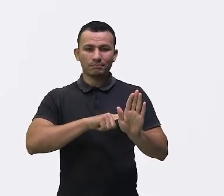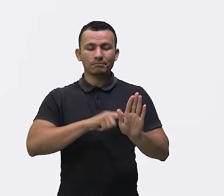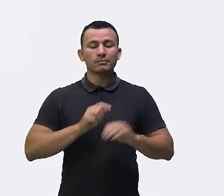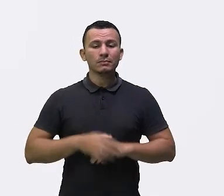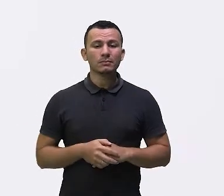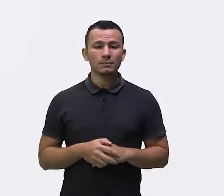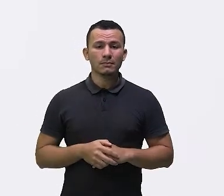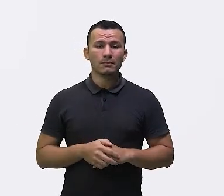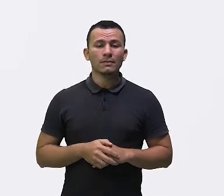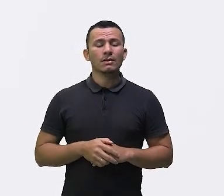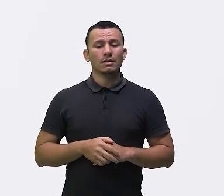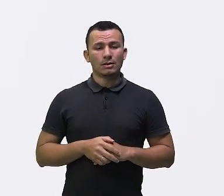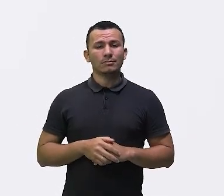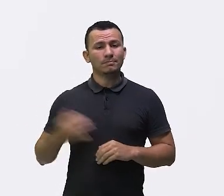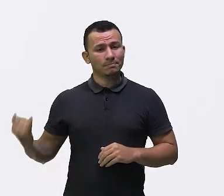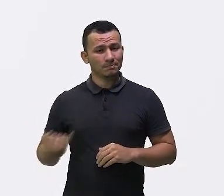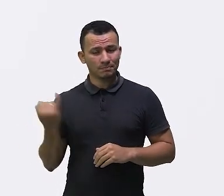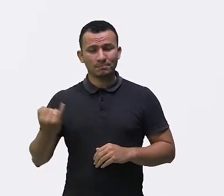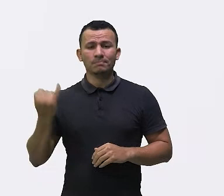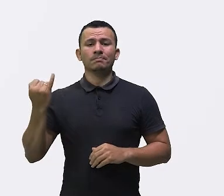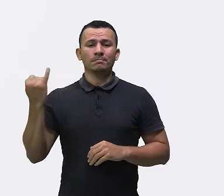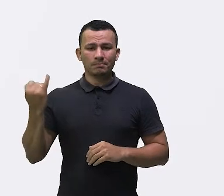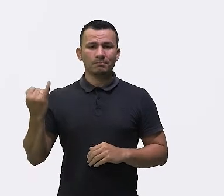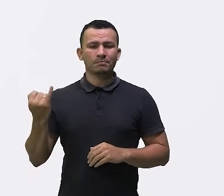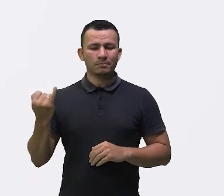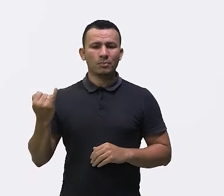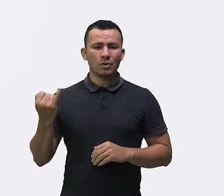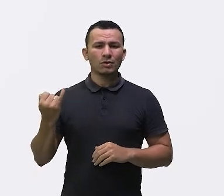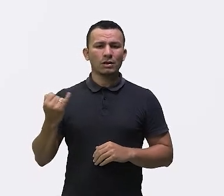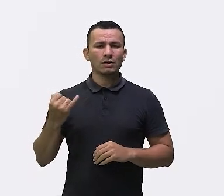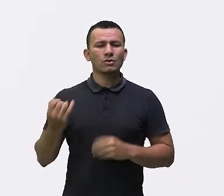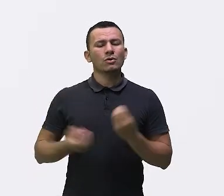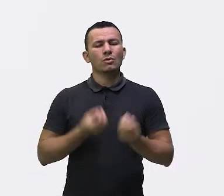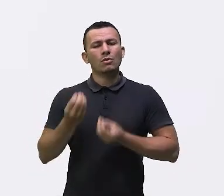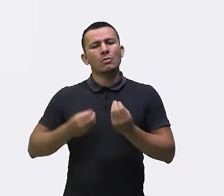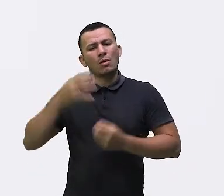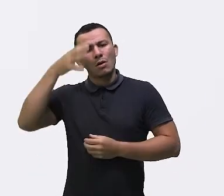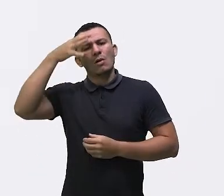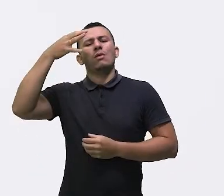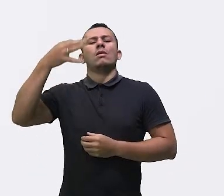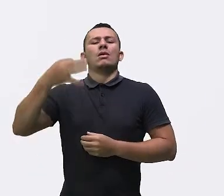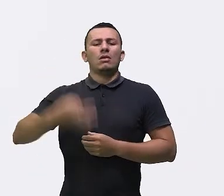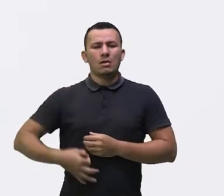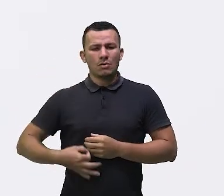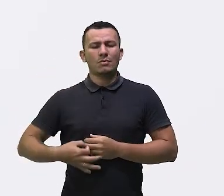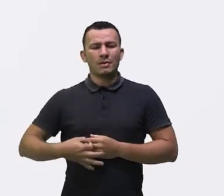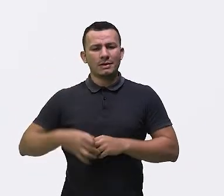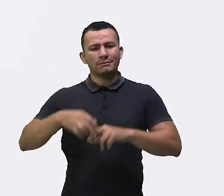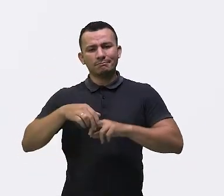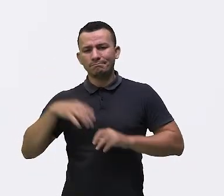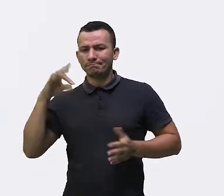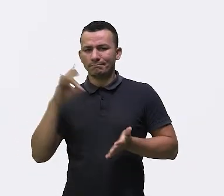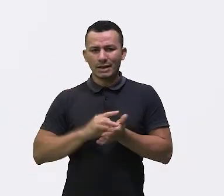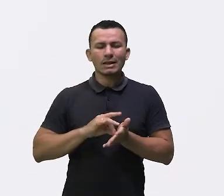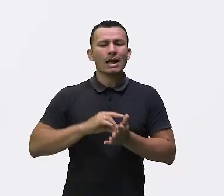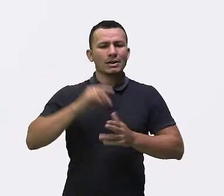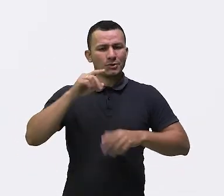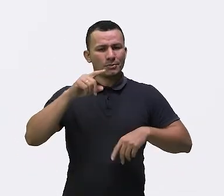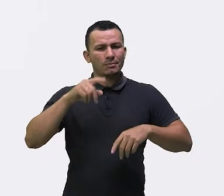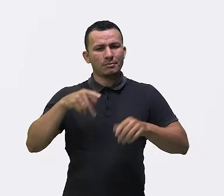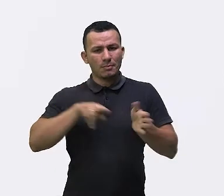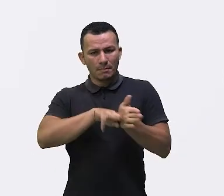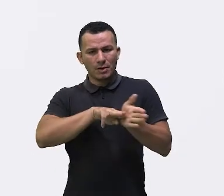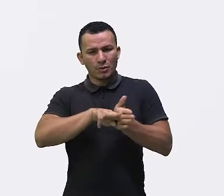é fundamental, né, para a compreensão do método materialista histórico de